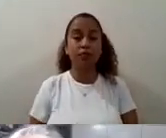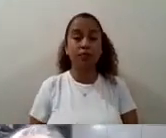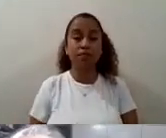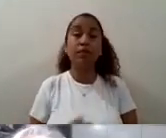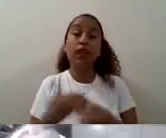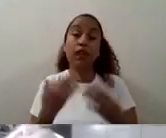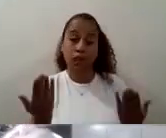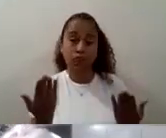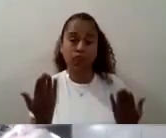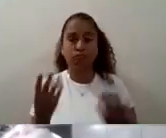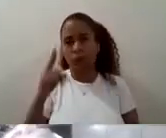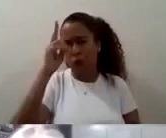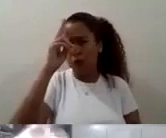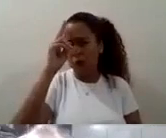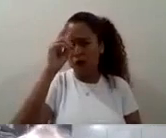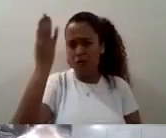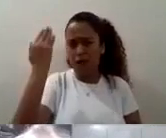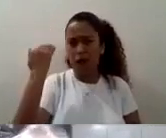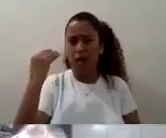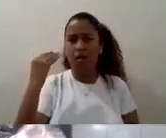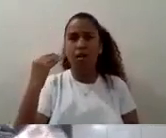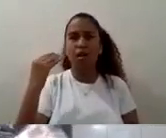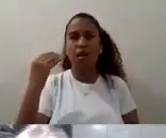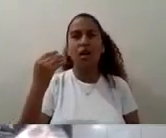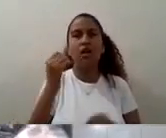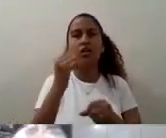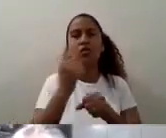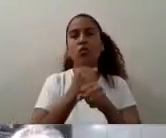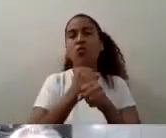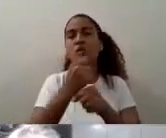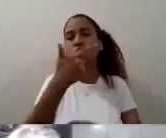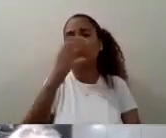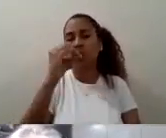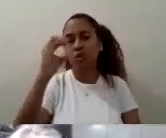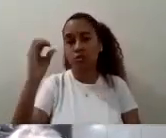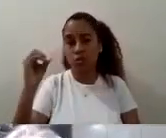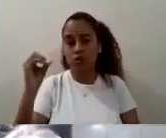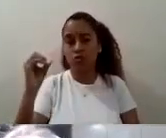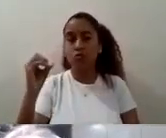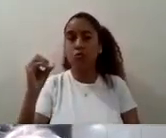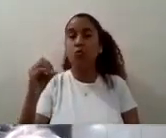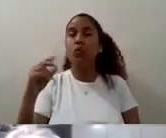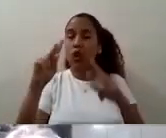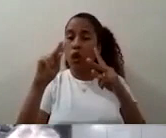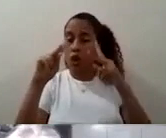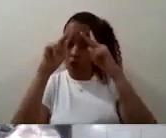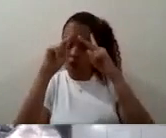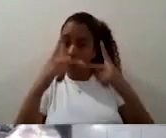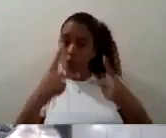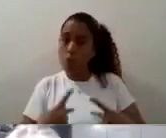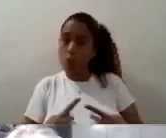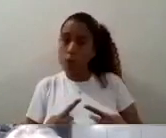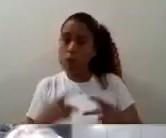Então, vamos relembrar o tema da campanha do ano 2000. Dignidade humana e paz por um novo